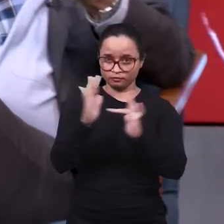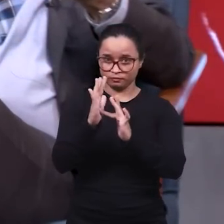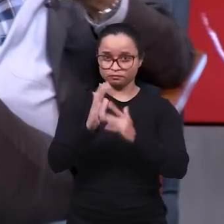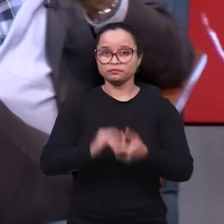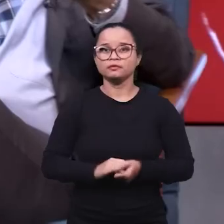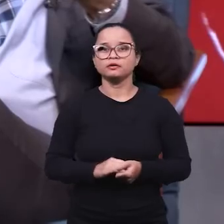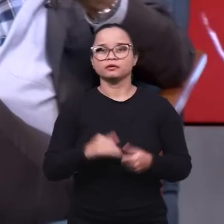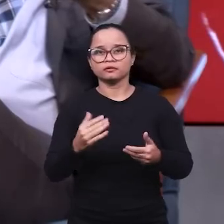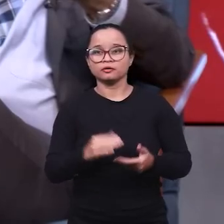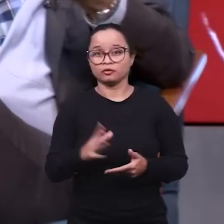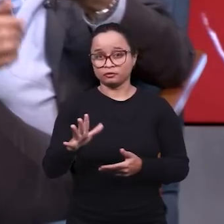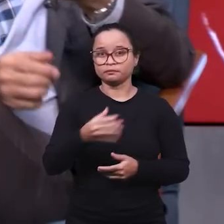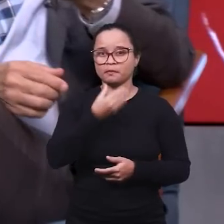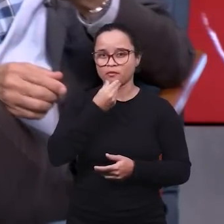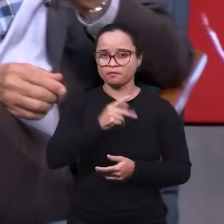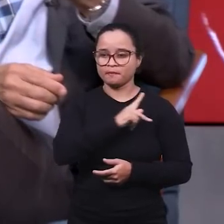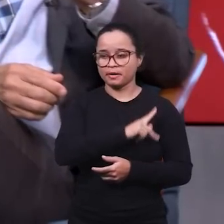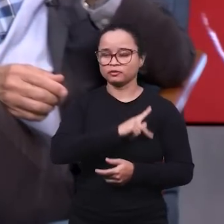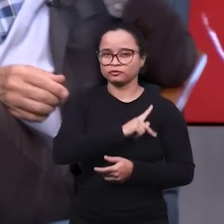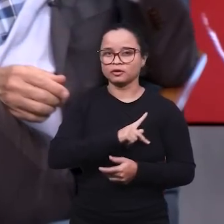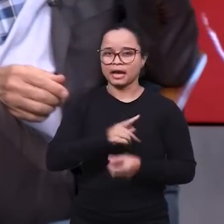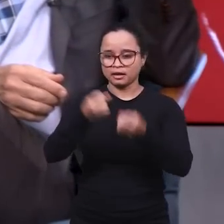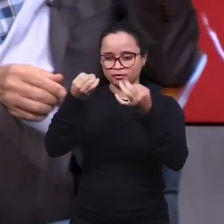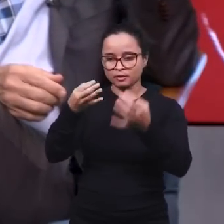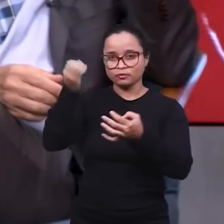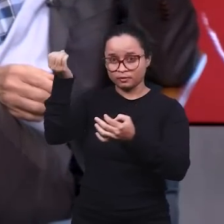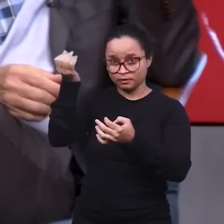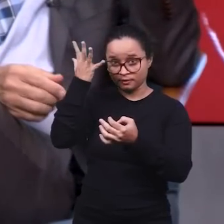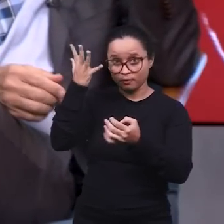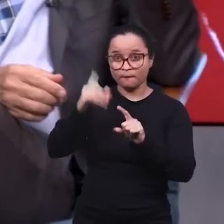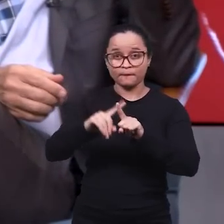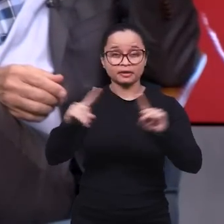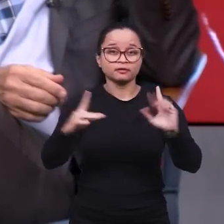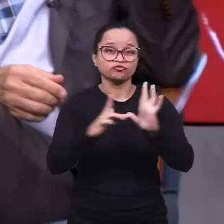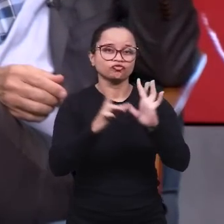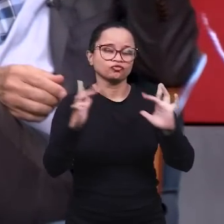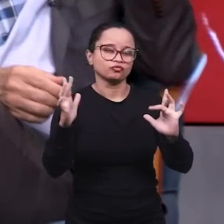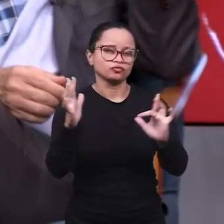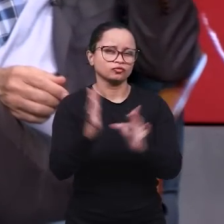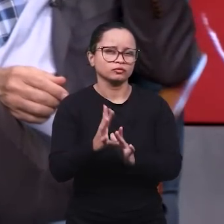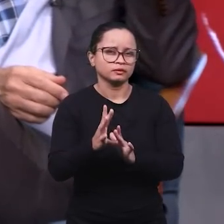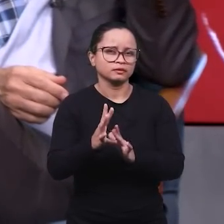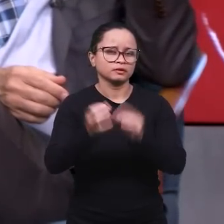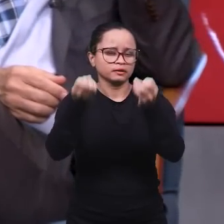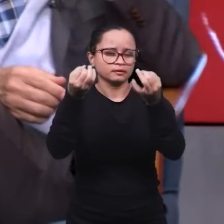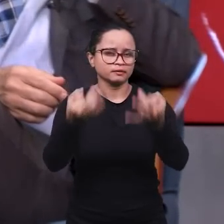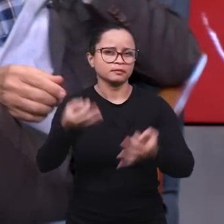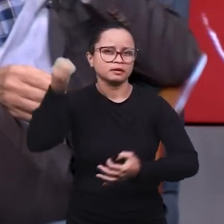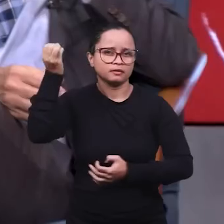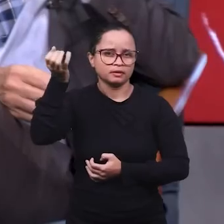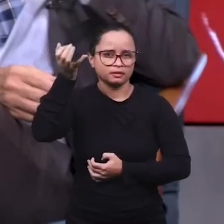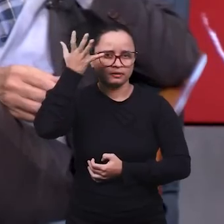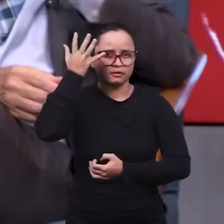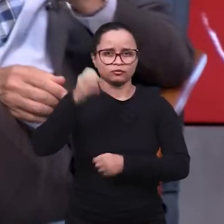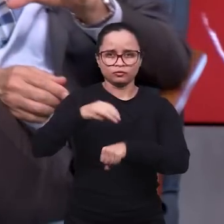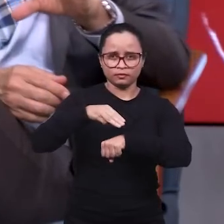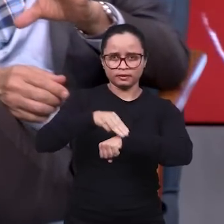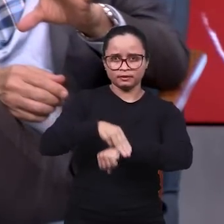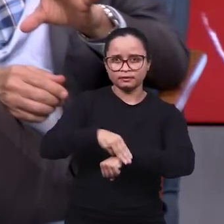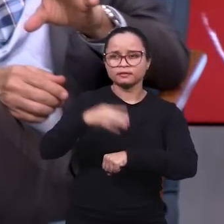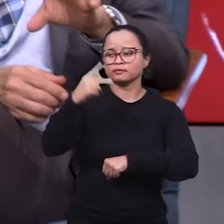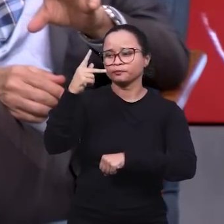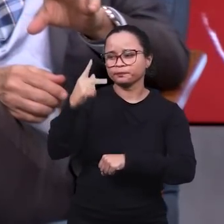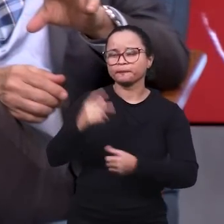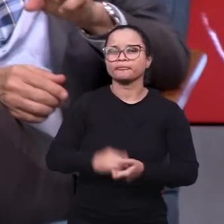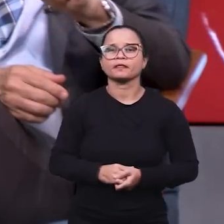Paulo fala sobre revelação, mas Jesus, quando fala de revelação lá no ministério dele, vamos